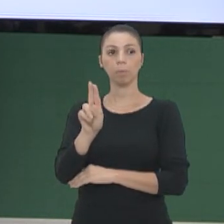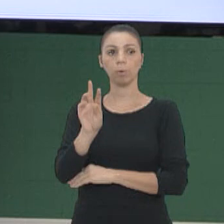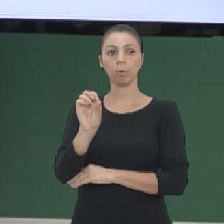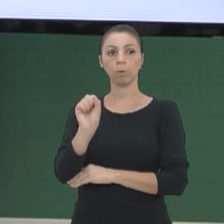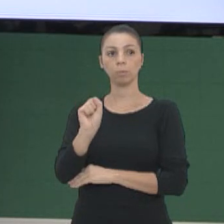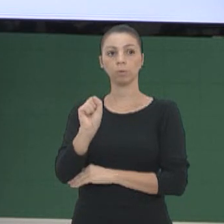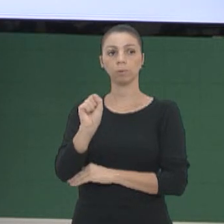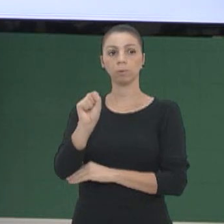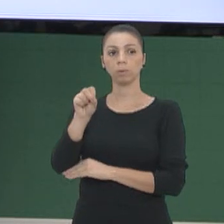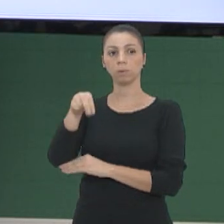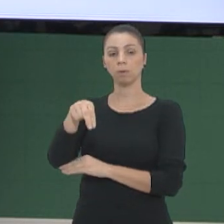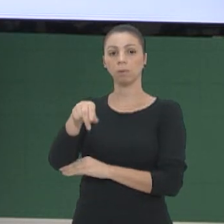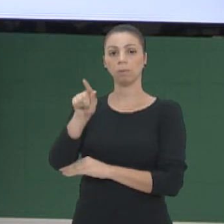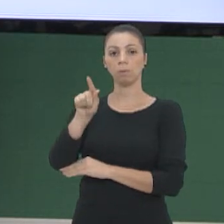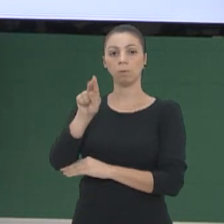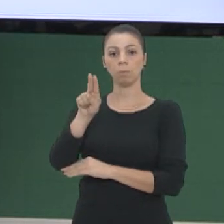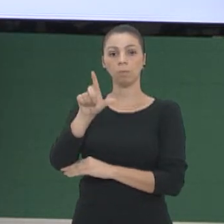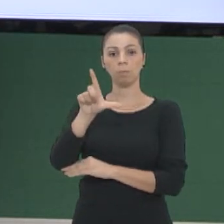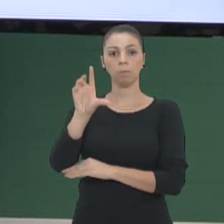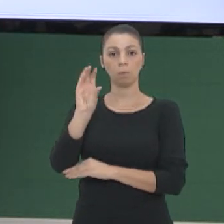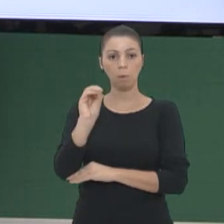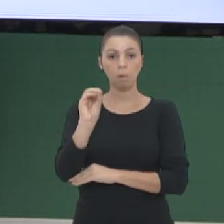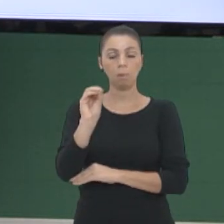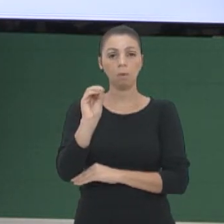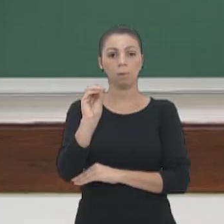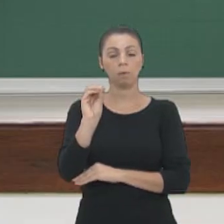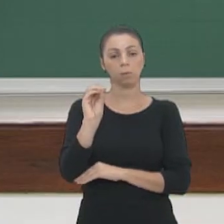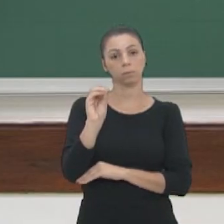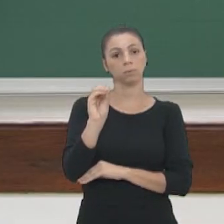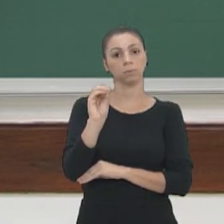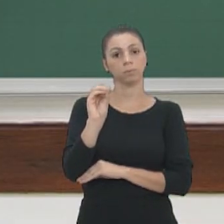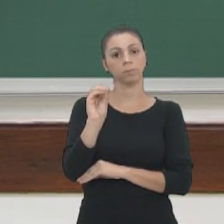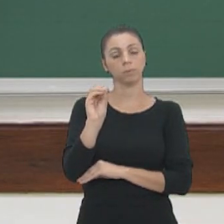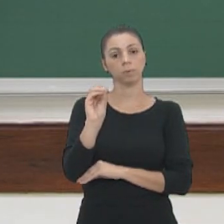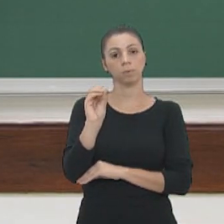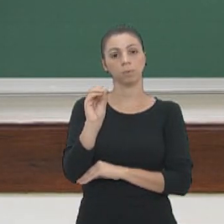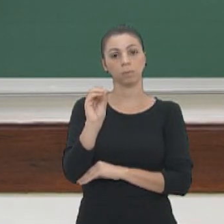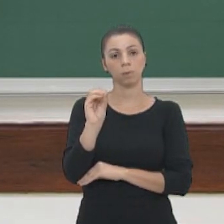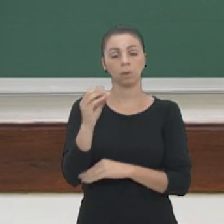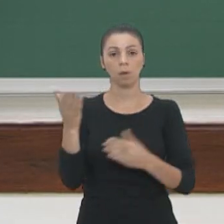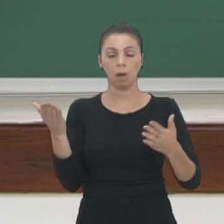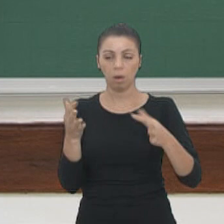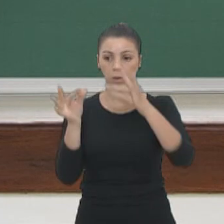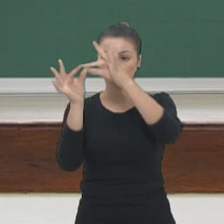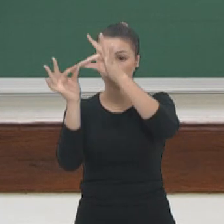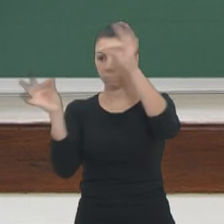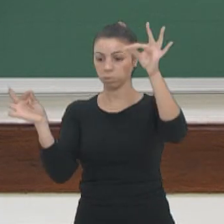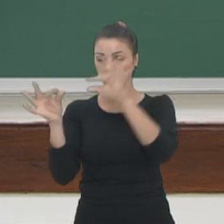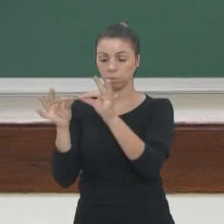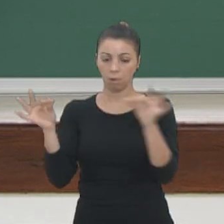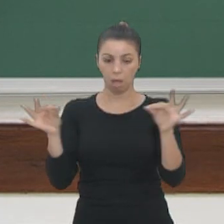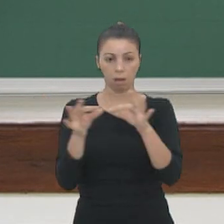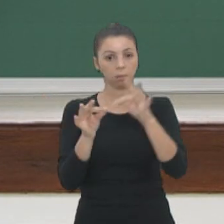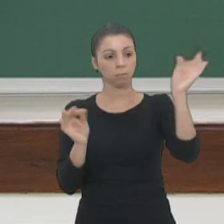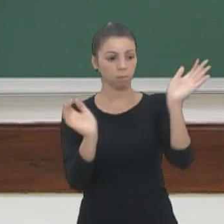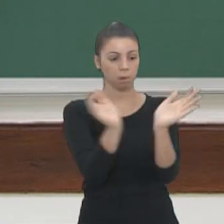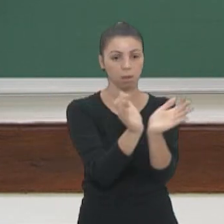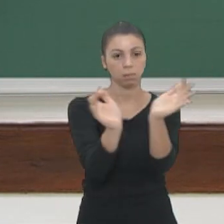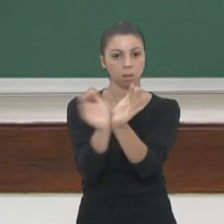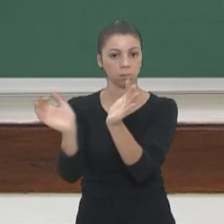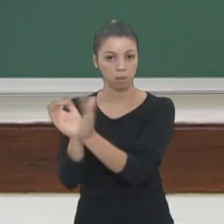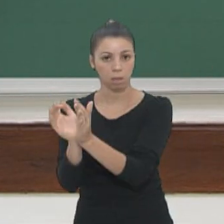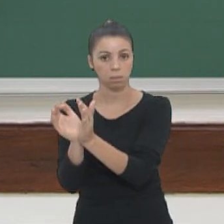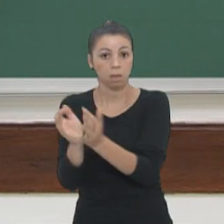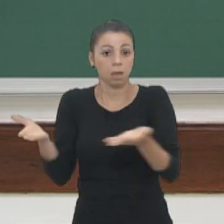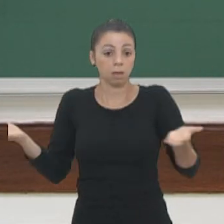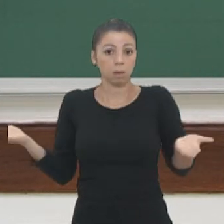já vimos como classificamos os triângulos quanto aos seus lados e agora quanto aos seus ângulos. Por